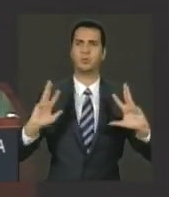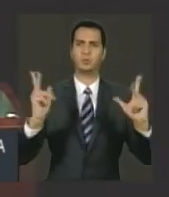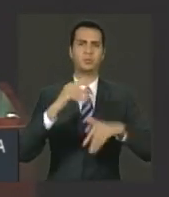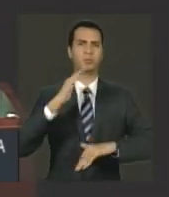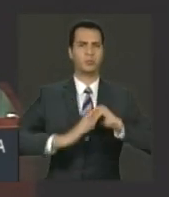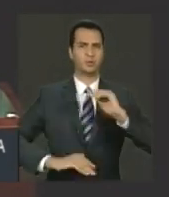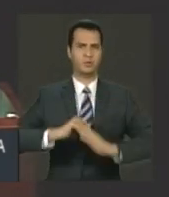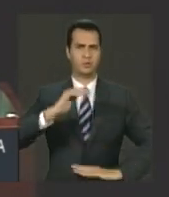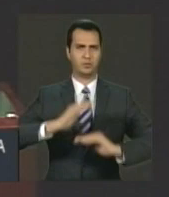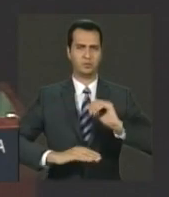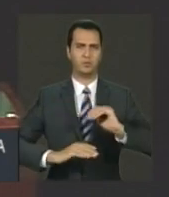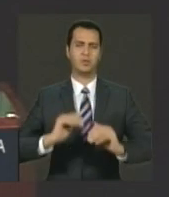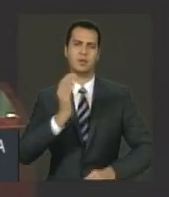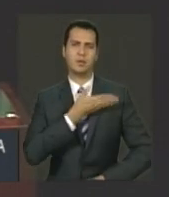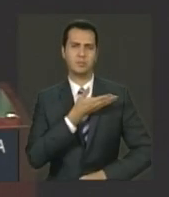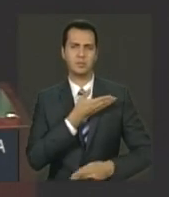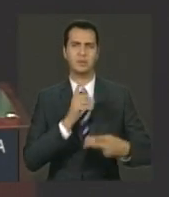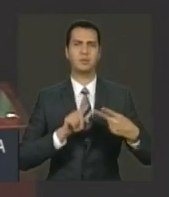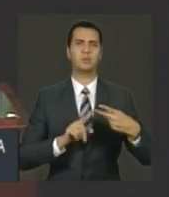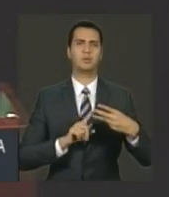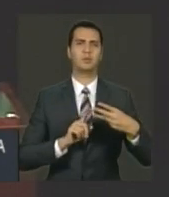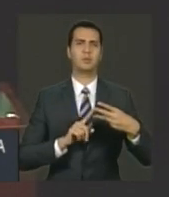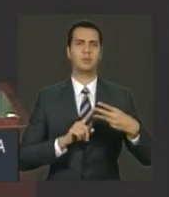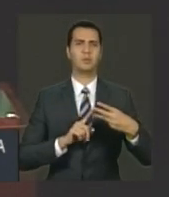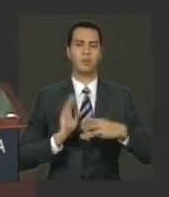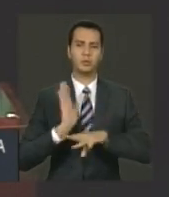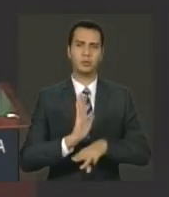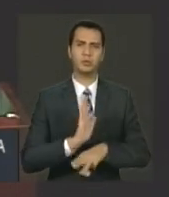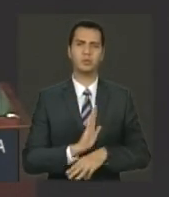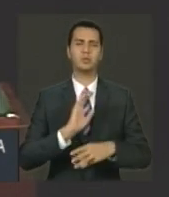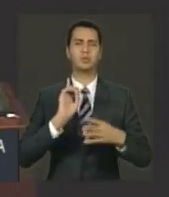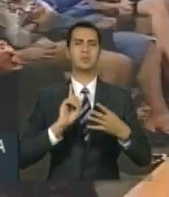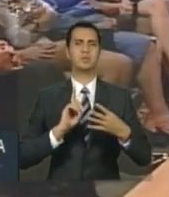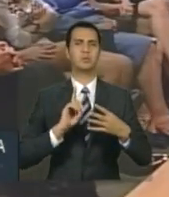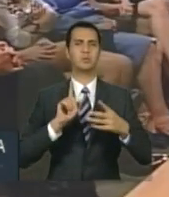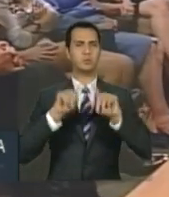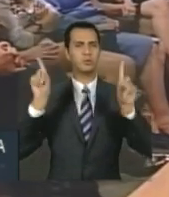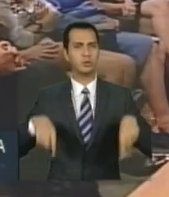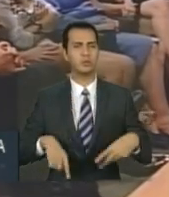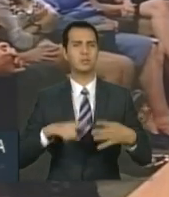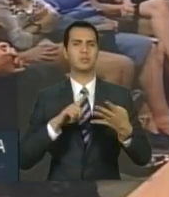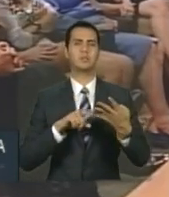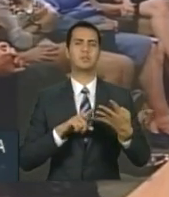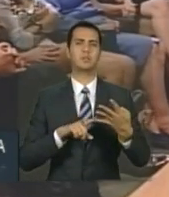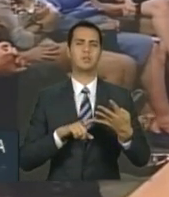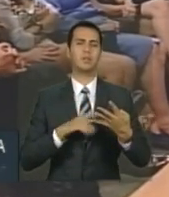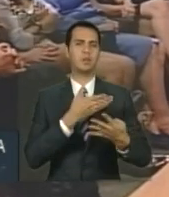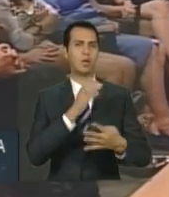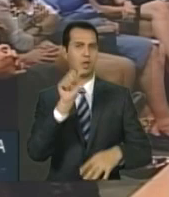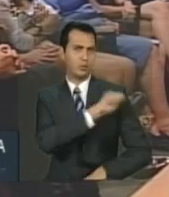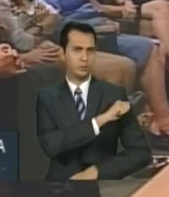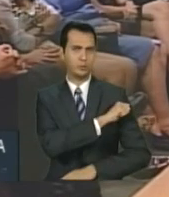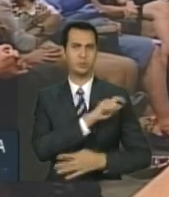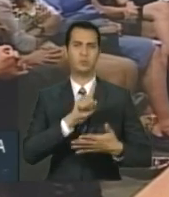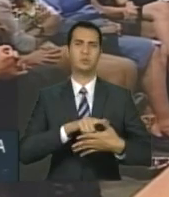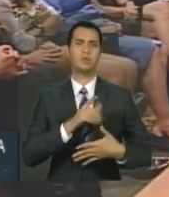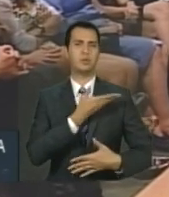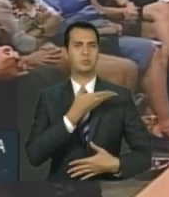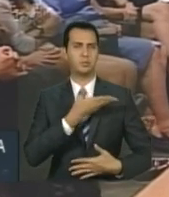professores, colegas, colaboradores, alunos, amigos e